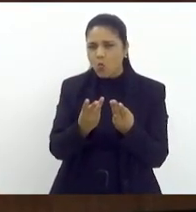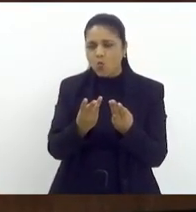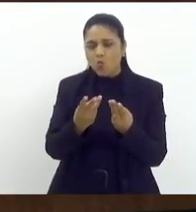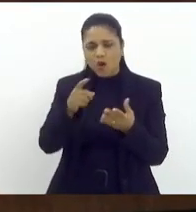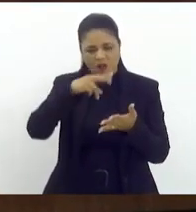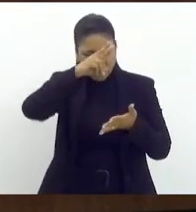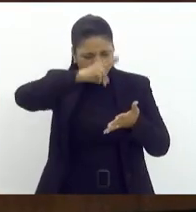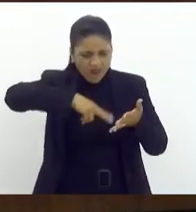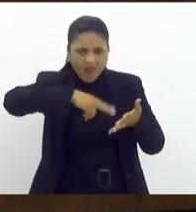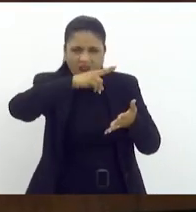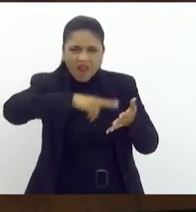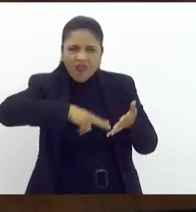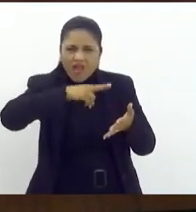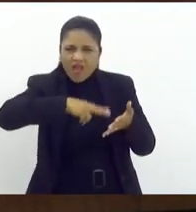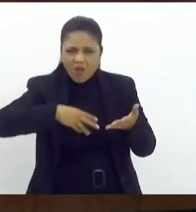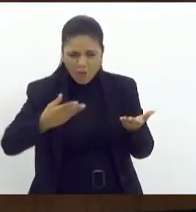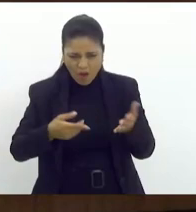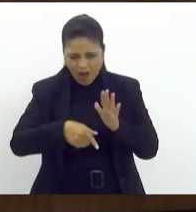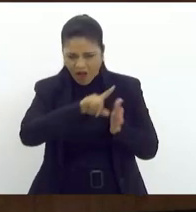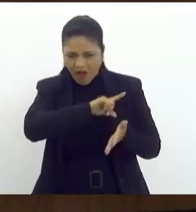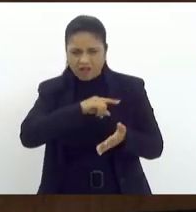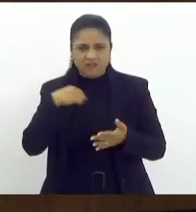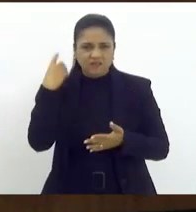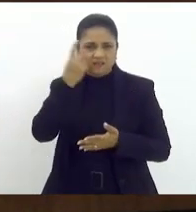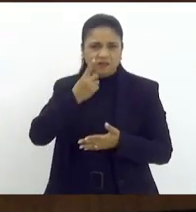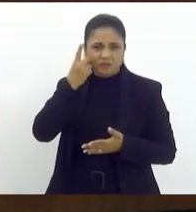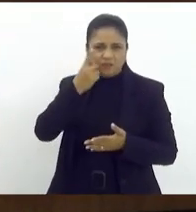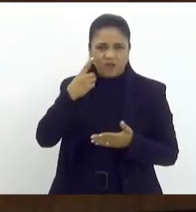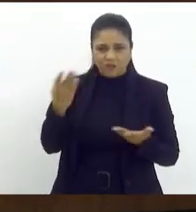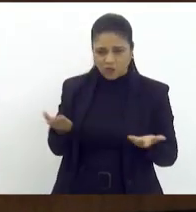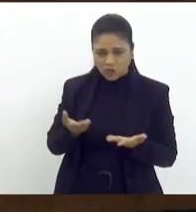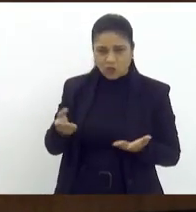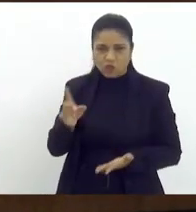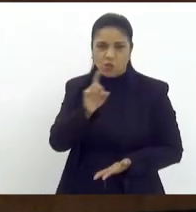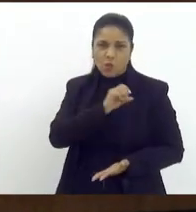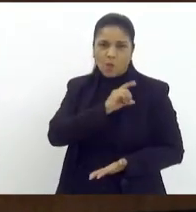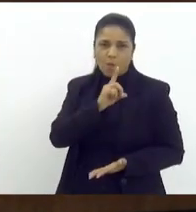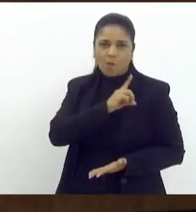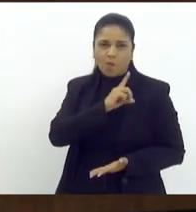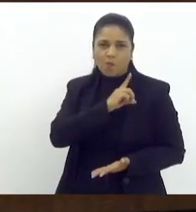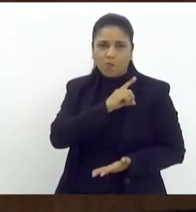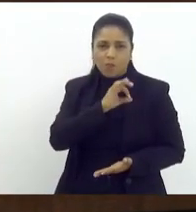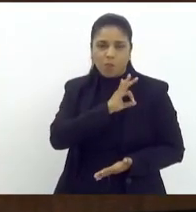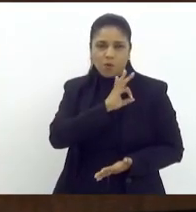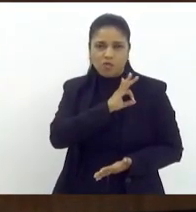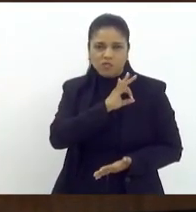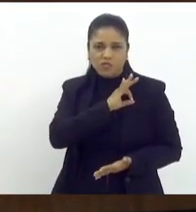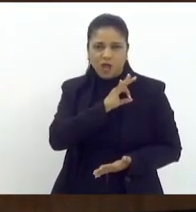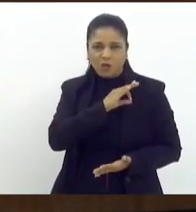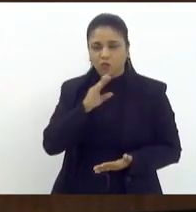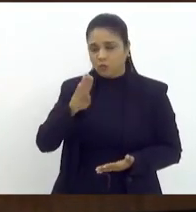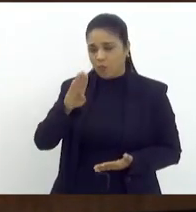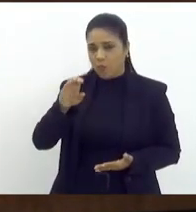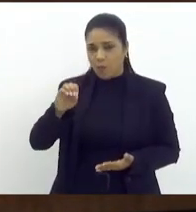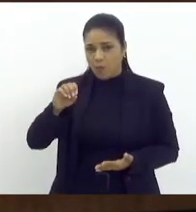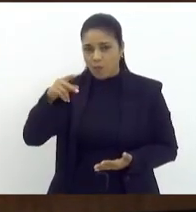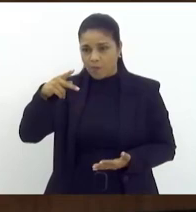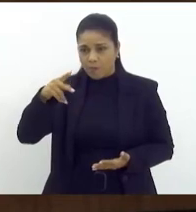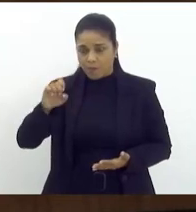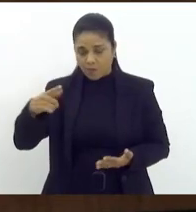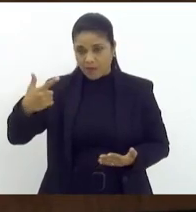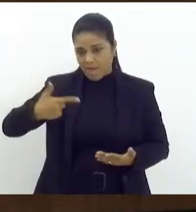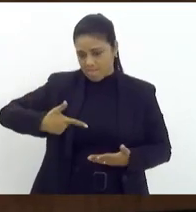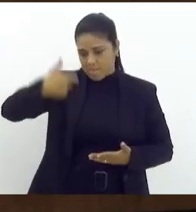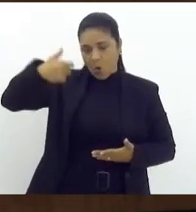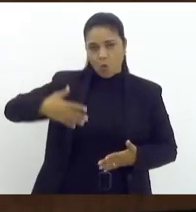leu E hoje nós tivemos um policial do BOPE que tomou um tiro no abdômen eu me lembro eu sou